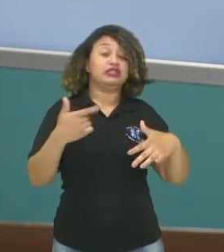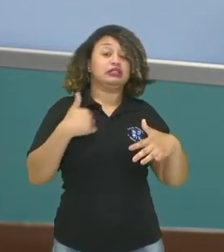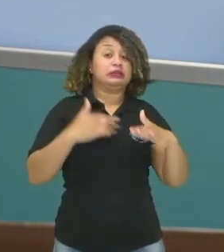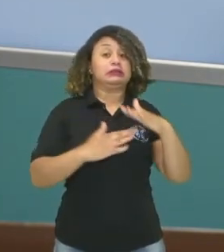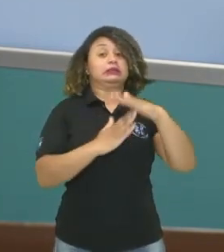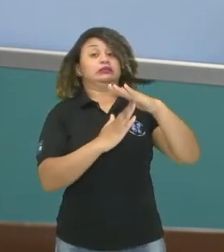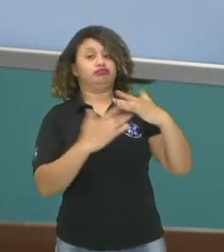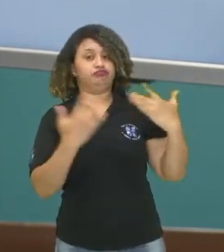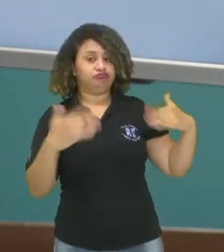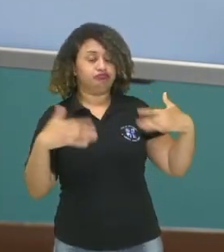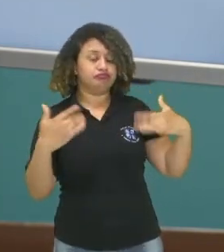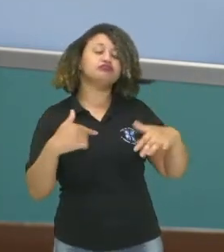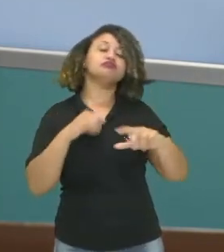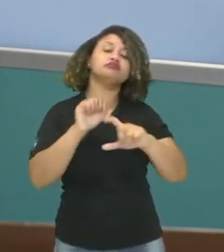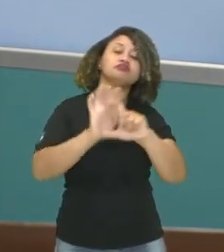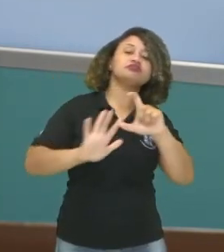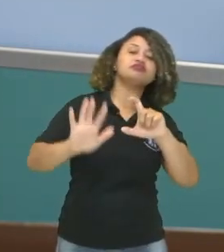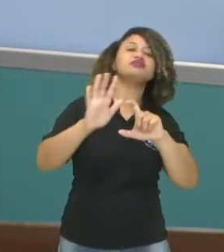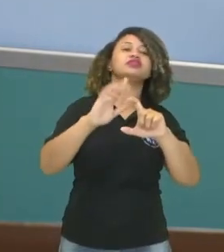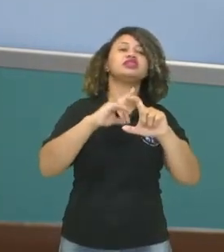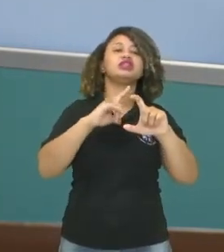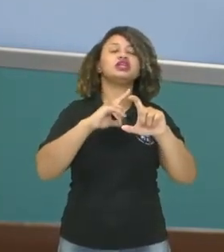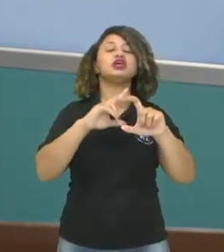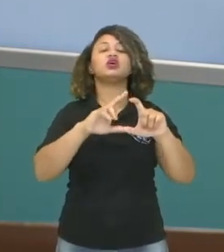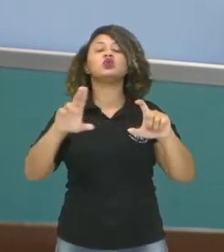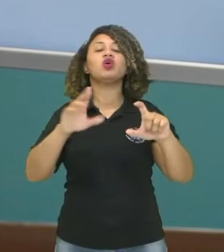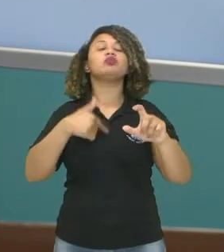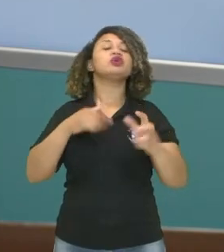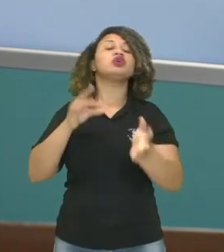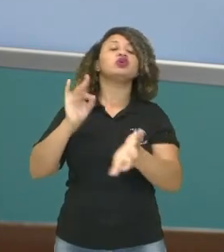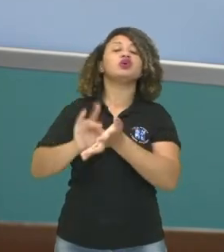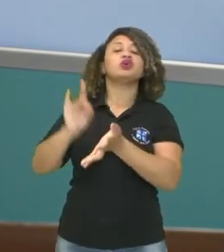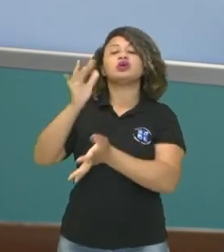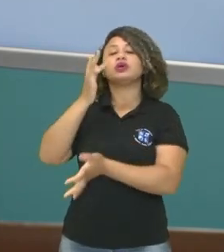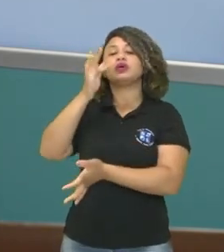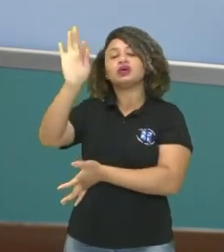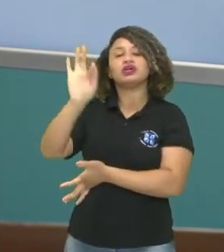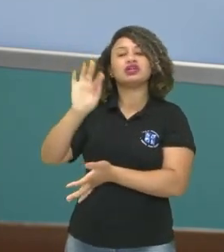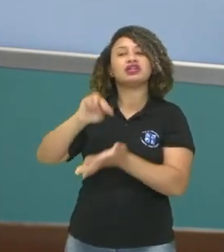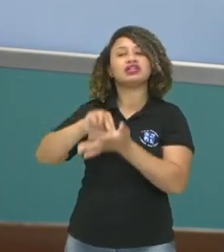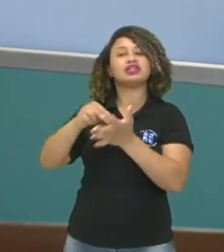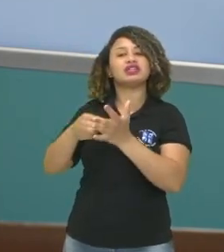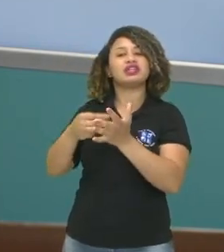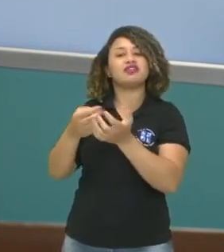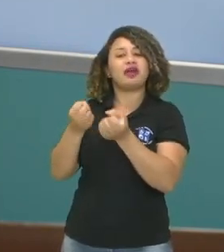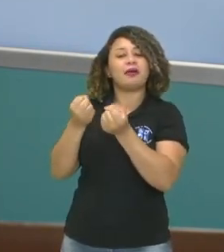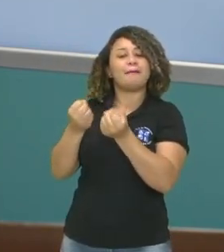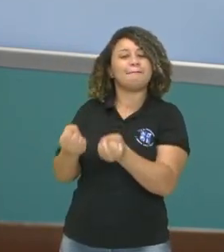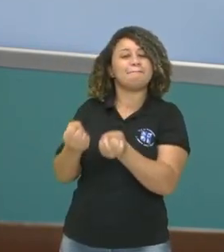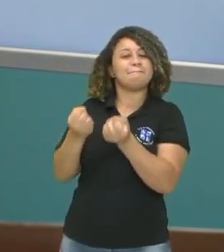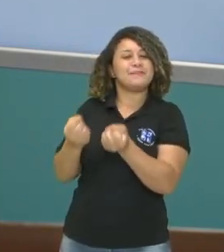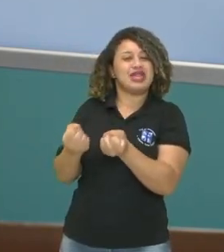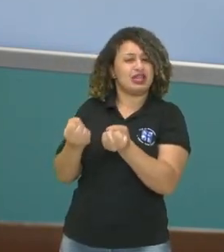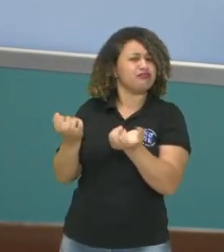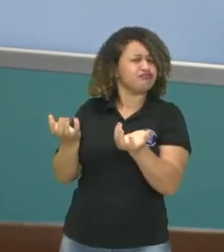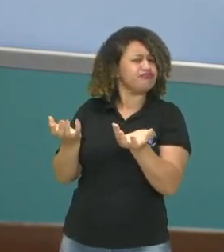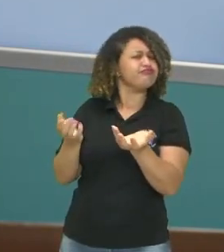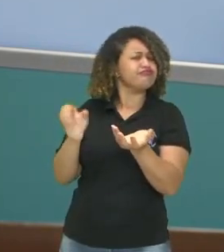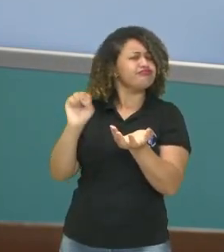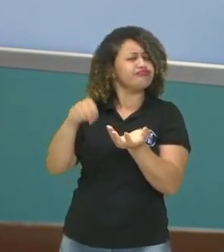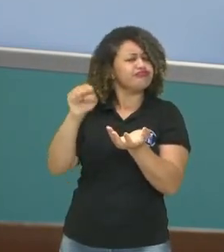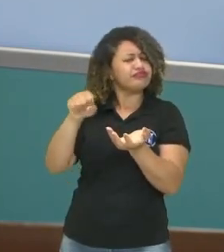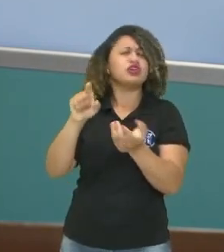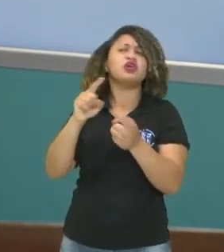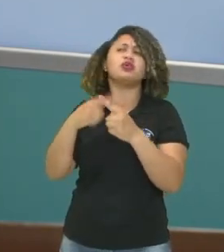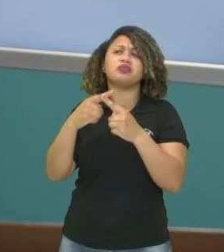que a charge tem aí o seu nome em origem francesa, que significa peso, carga. Tem esse lado de trazer